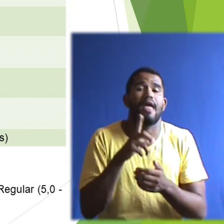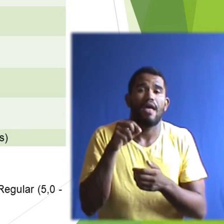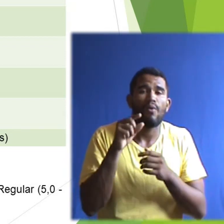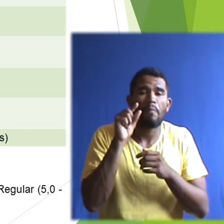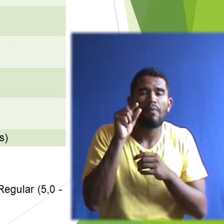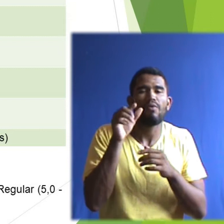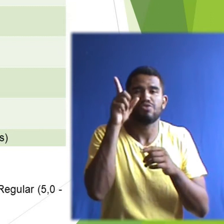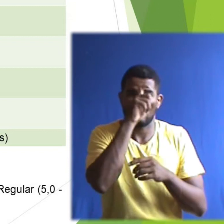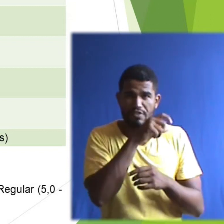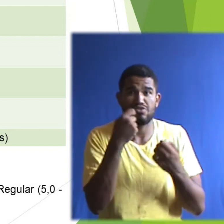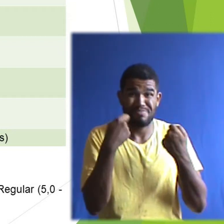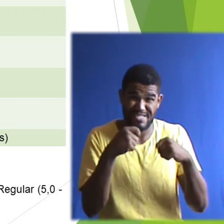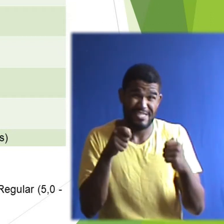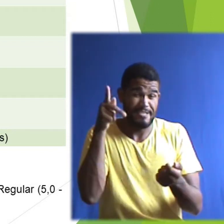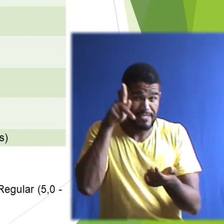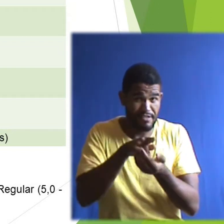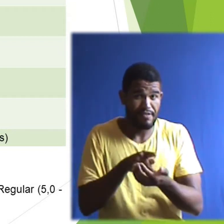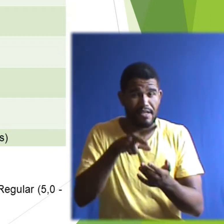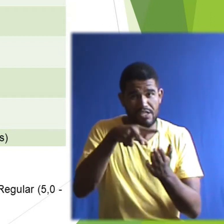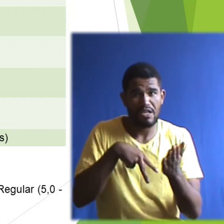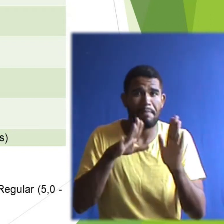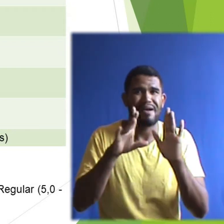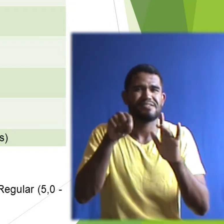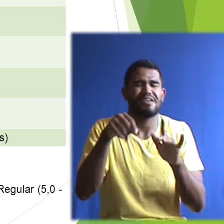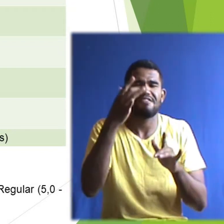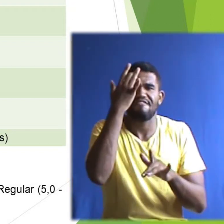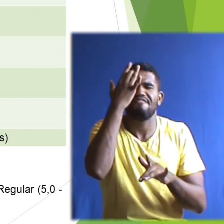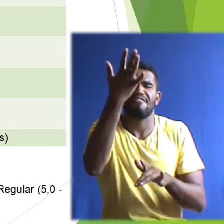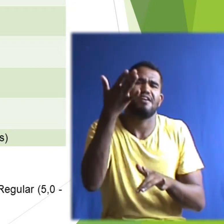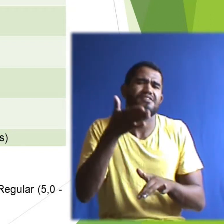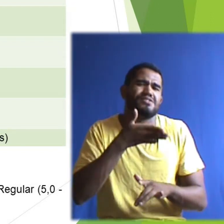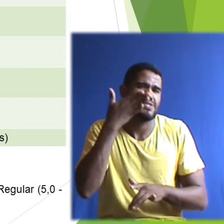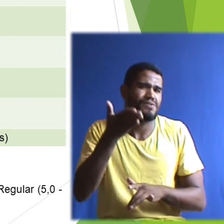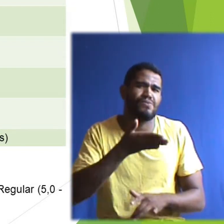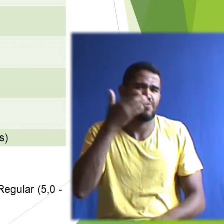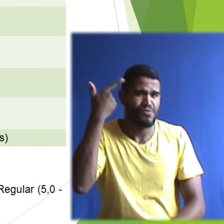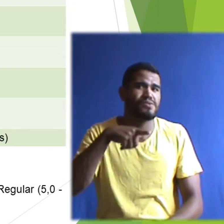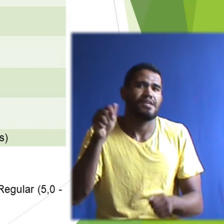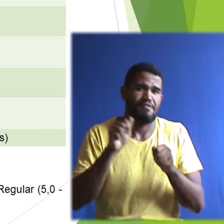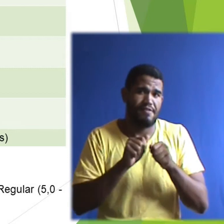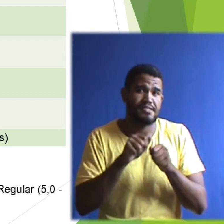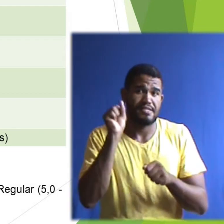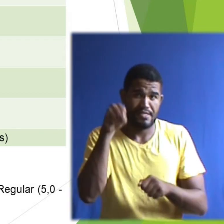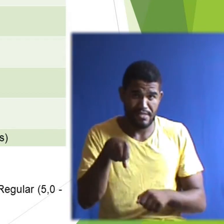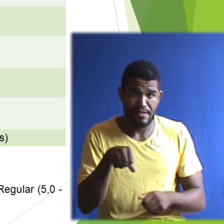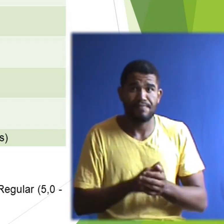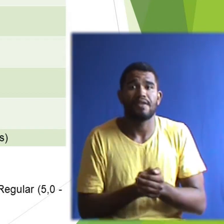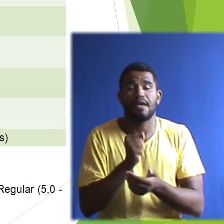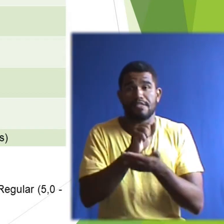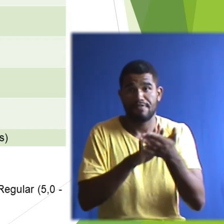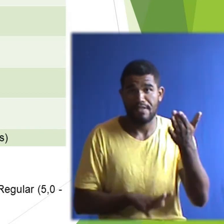perguntas. E você pode responder interagindo nos comentários. Ao fazer isso, você também pontua na